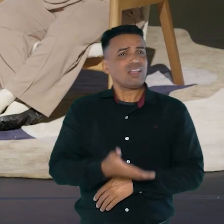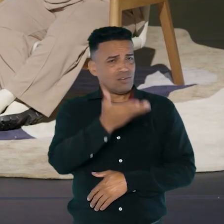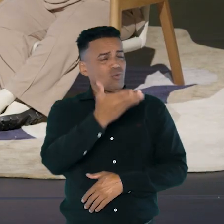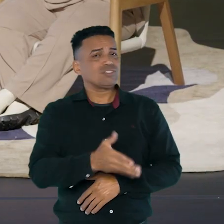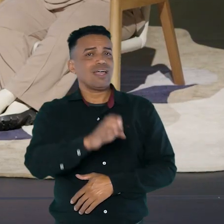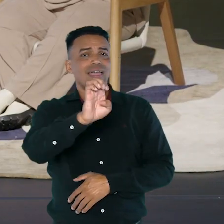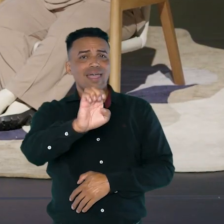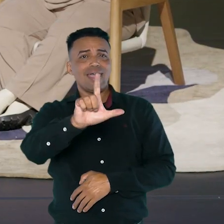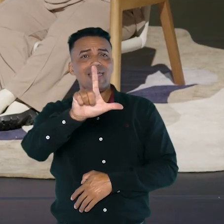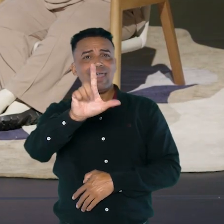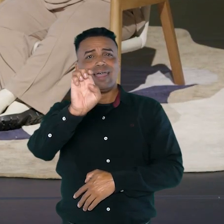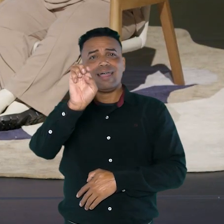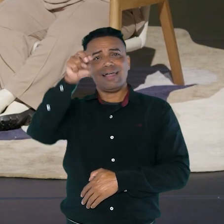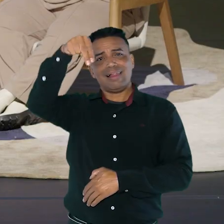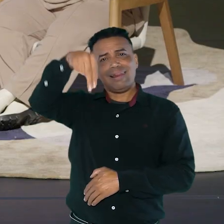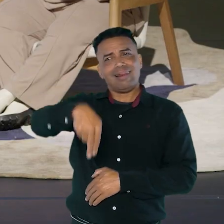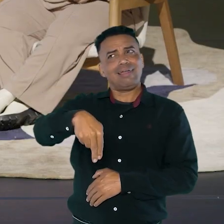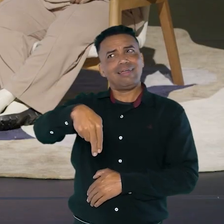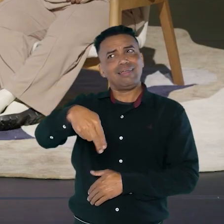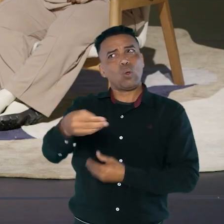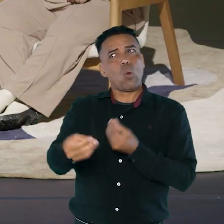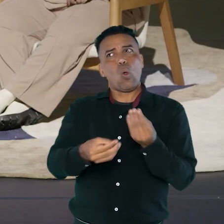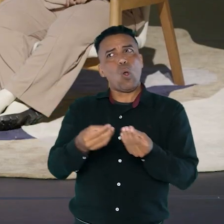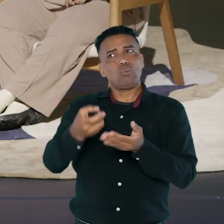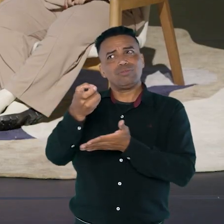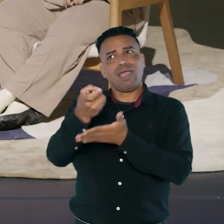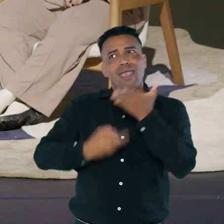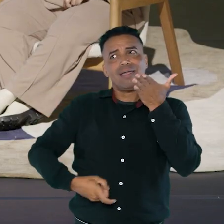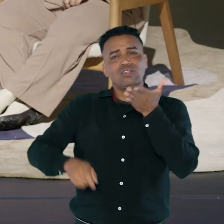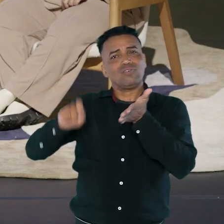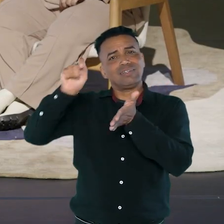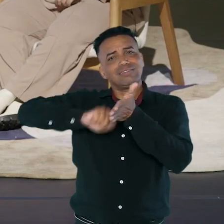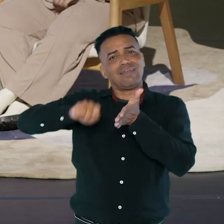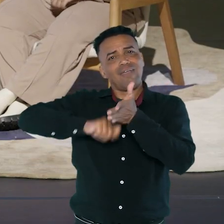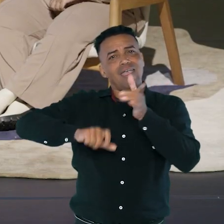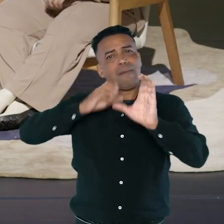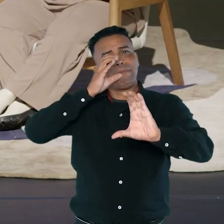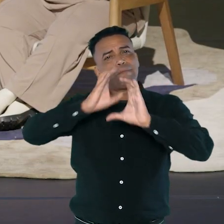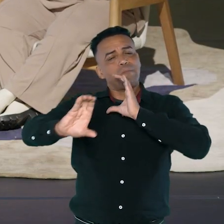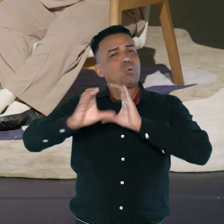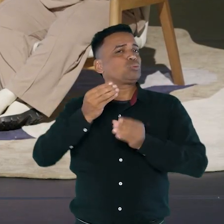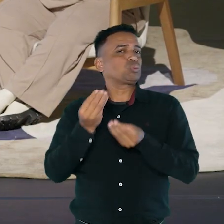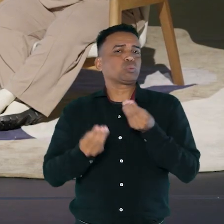E você, Ellen? Como é que é a lida com as palavras quando você está compondo?